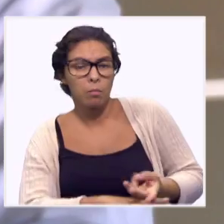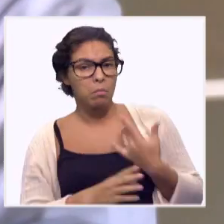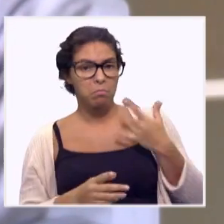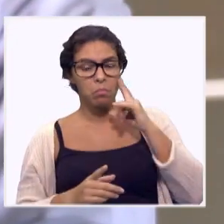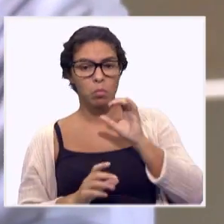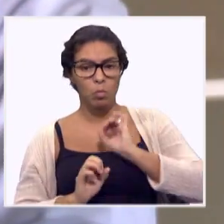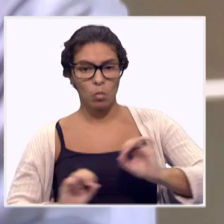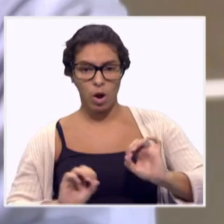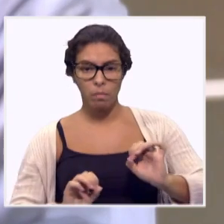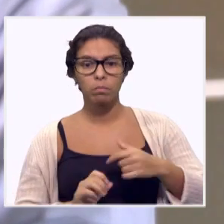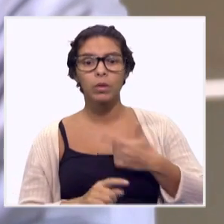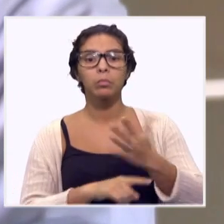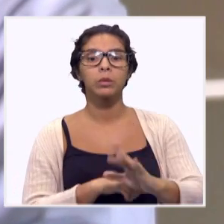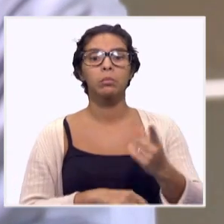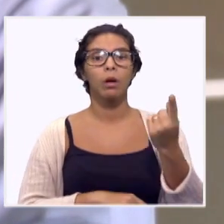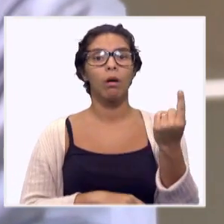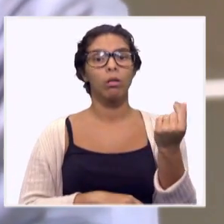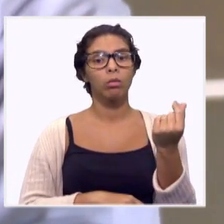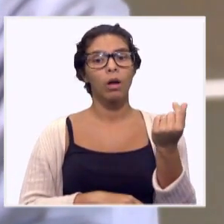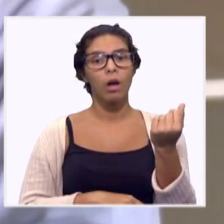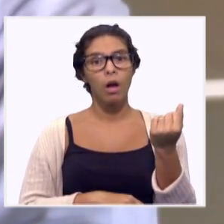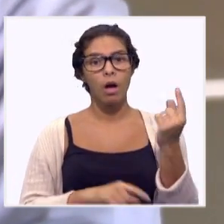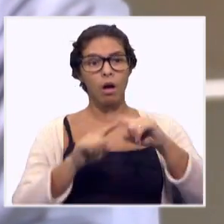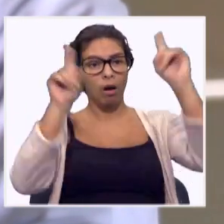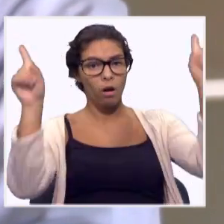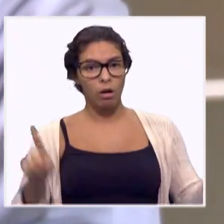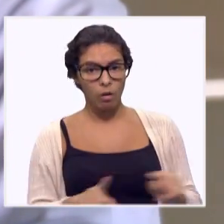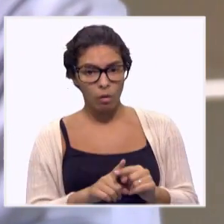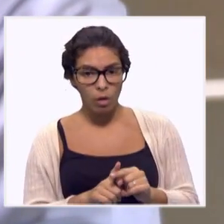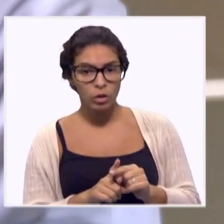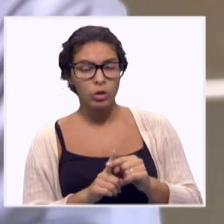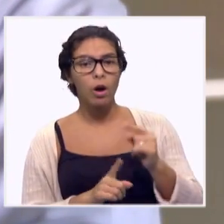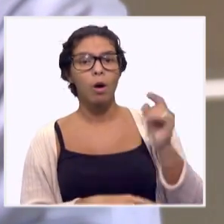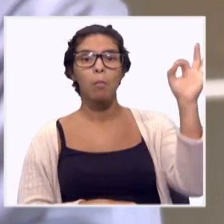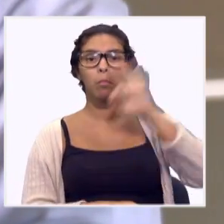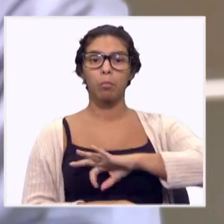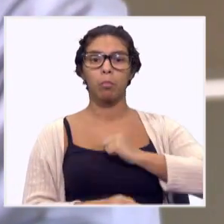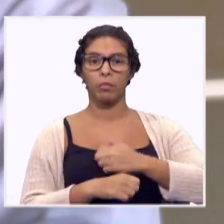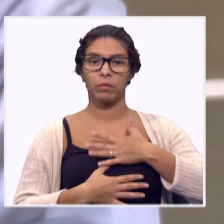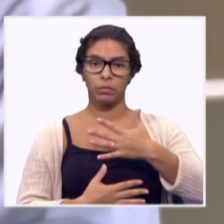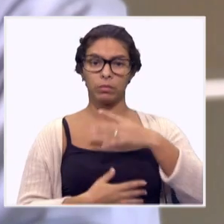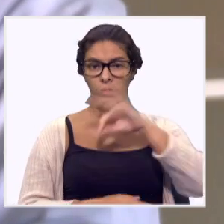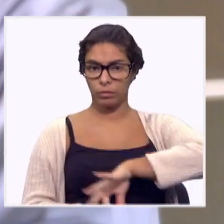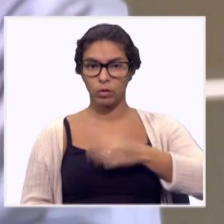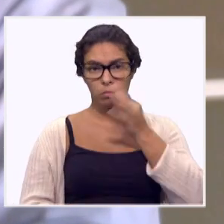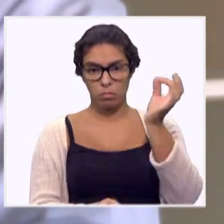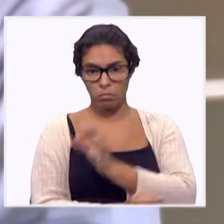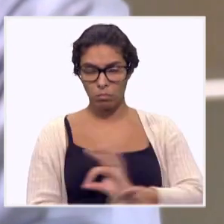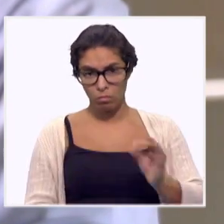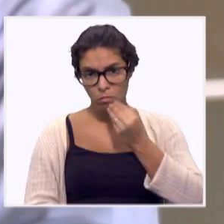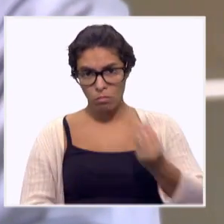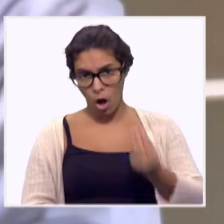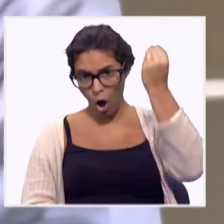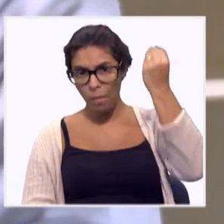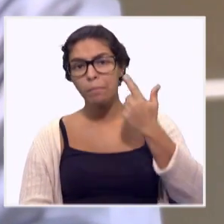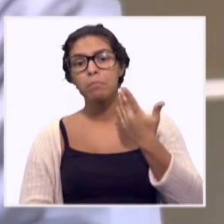muito mais. Eu, por exemplo, posso não ter dinheiro para ter nos meus quadros o melhor profissional de determinada área durante todo o tempo,